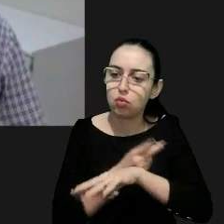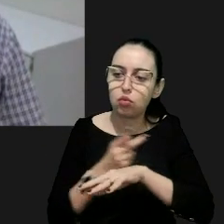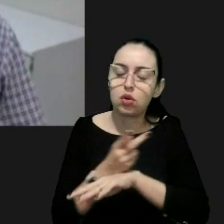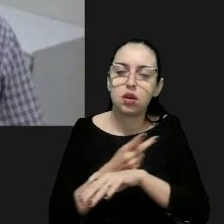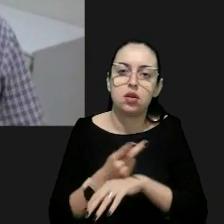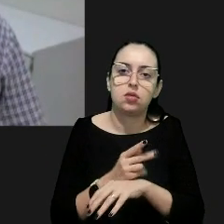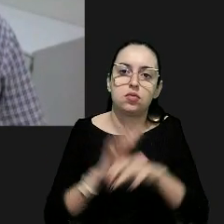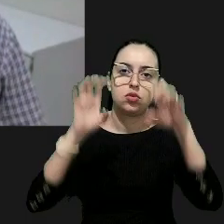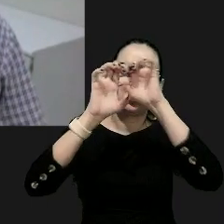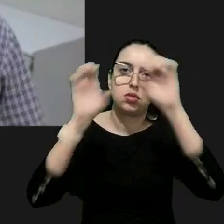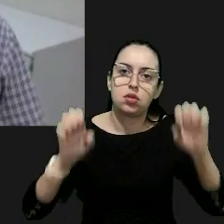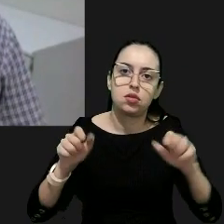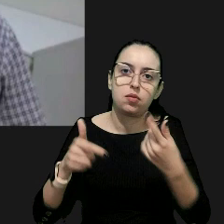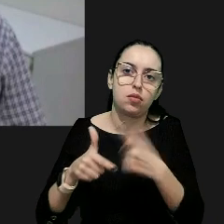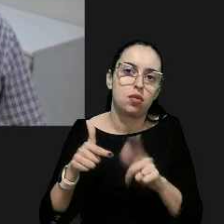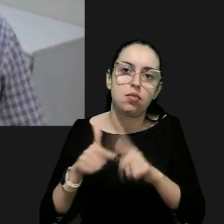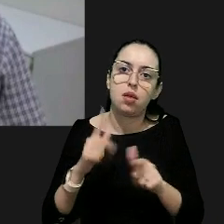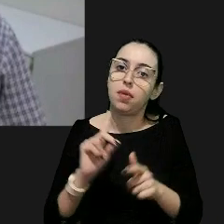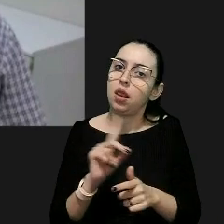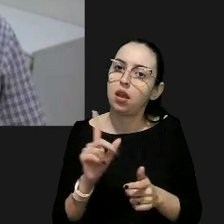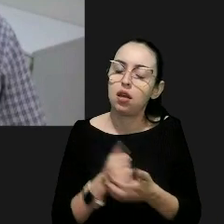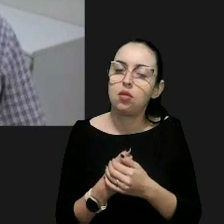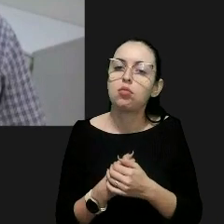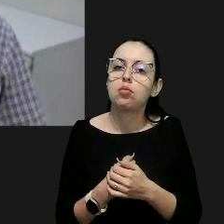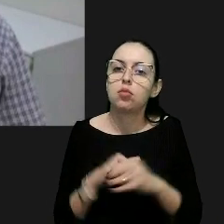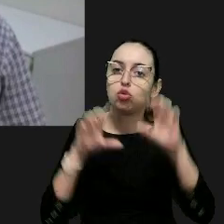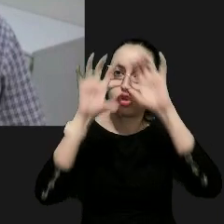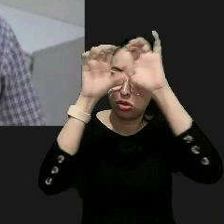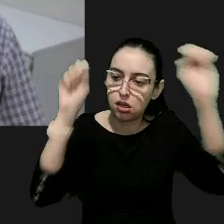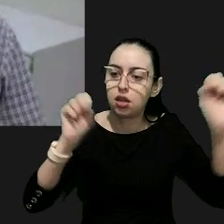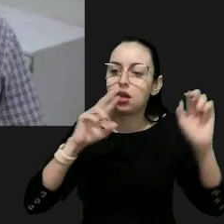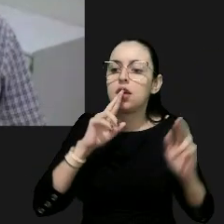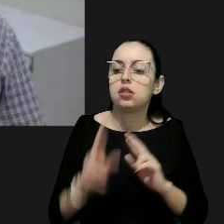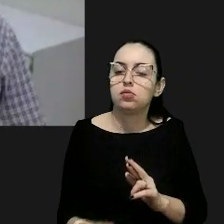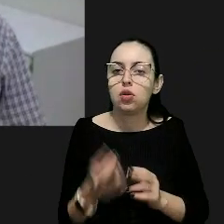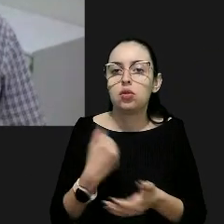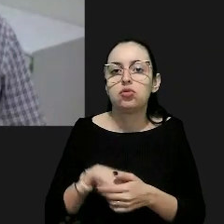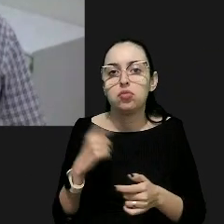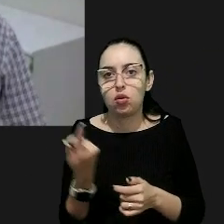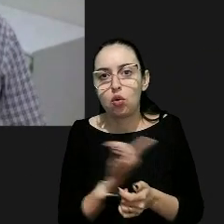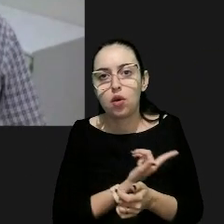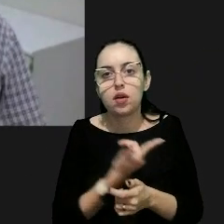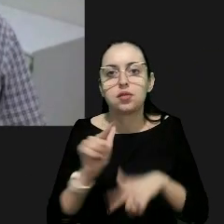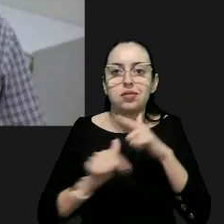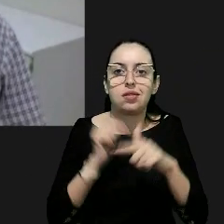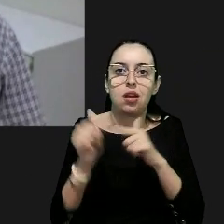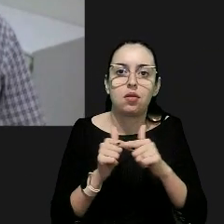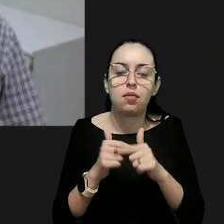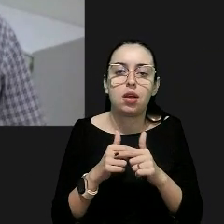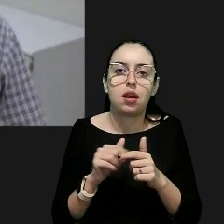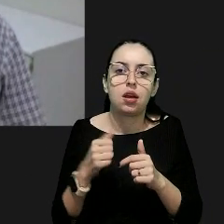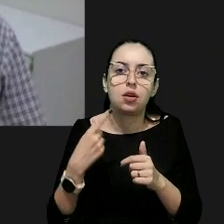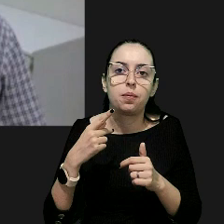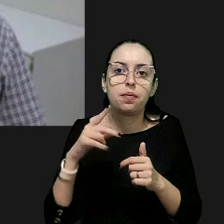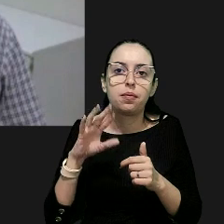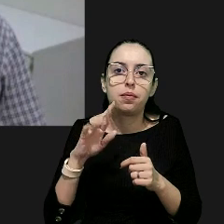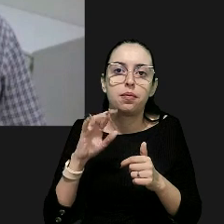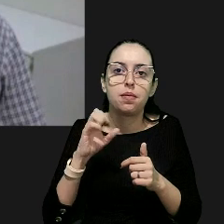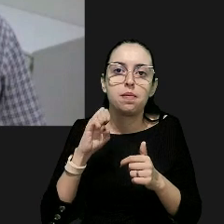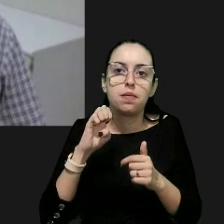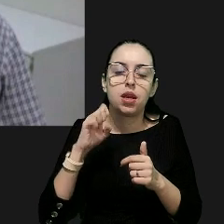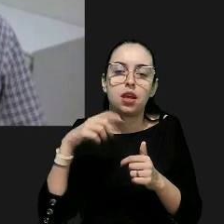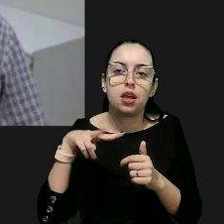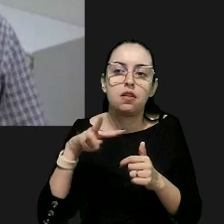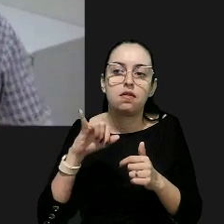vão atrás, porque o problema não é o judiciário. Na hora que o judiciário é chamado, ele responde. O problema, e tanto é que nós aqui, a gente atua